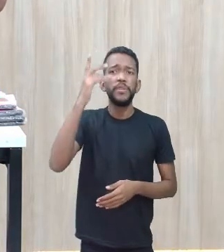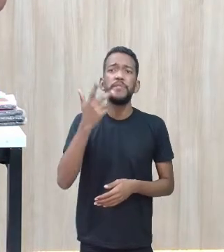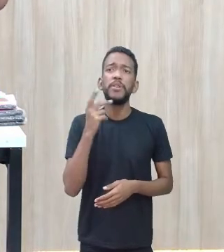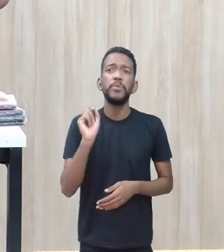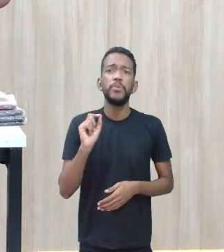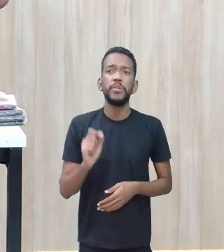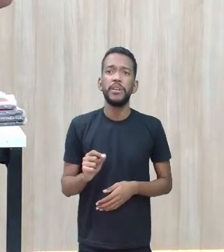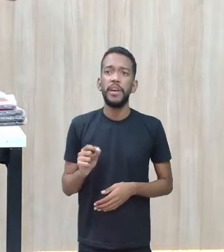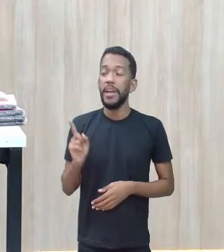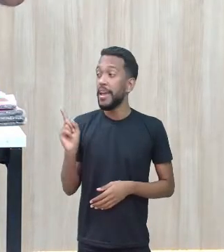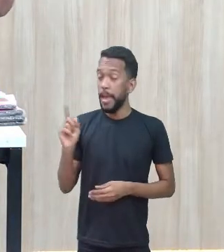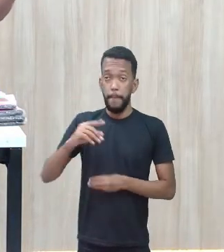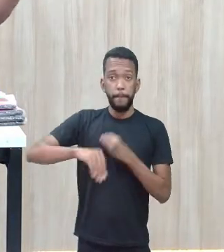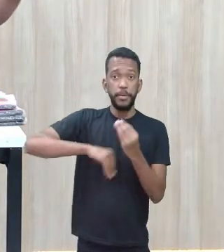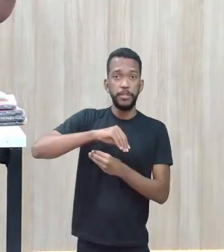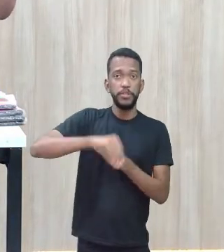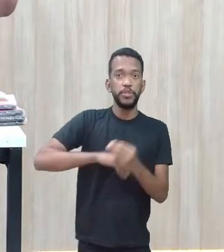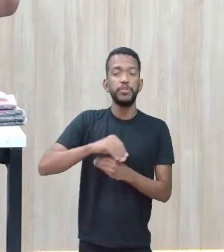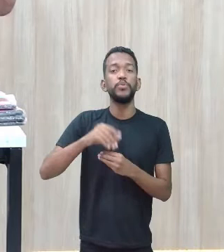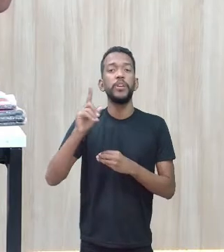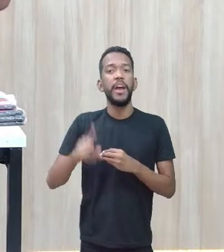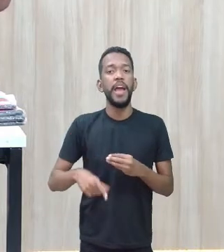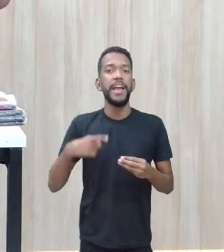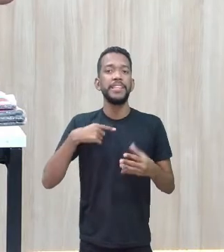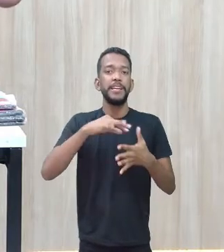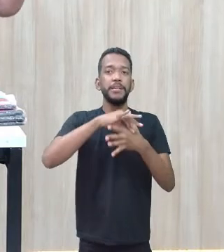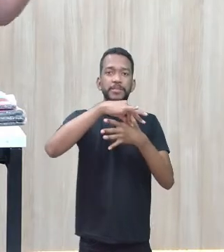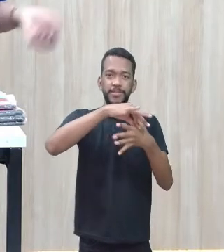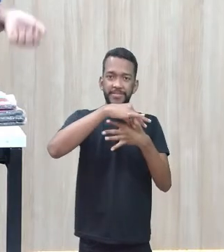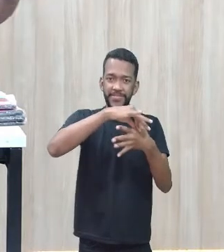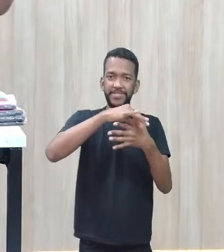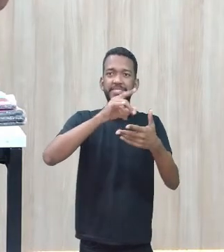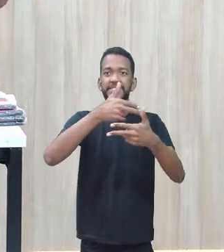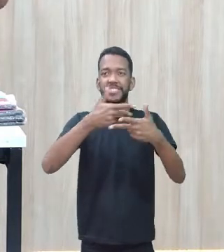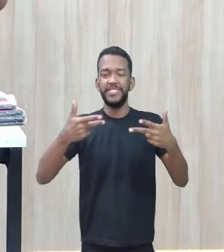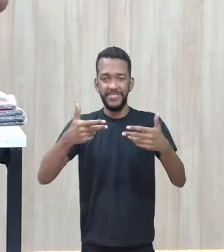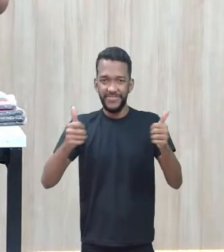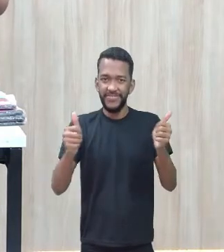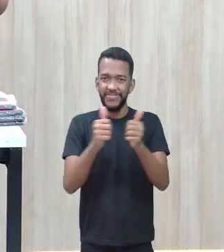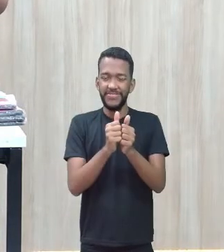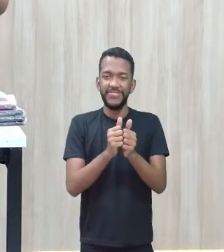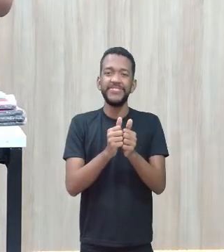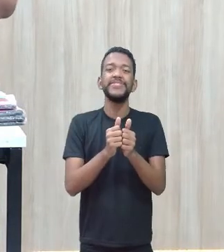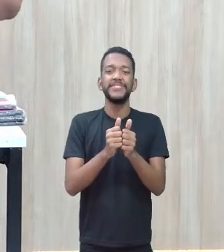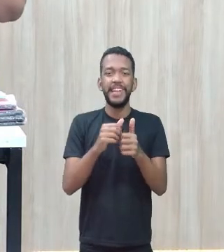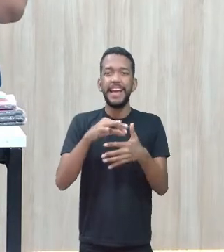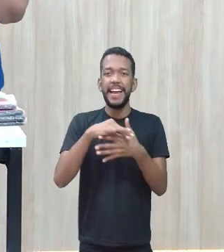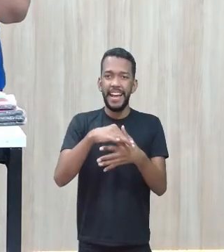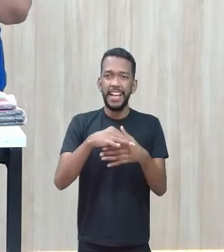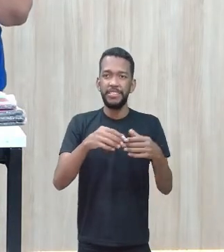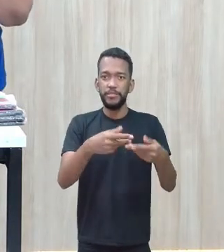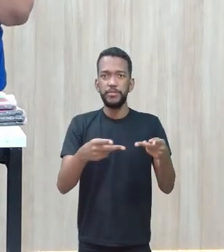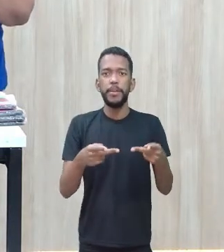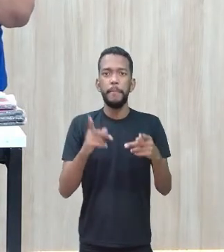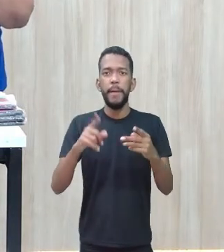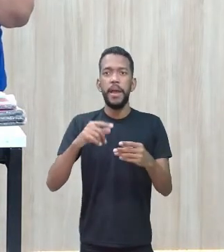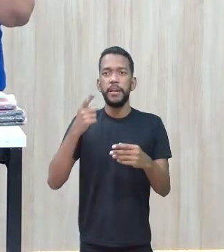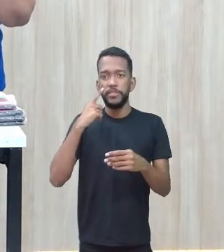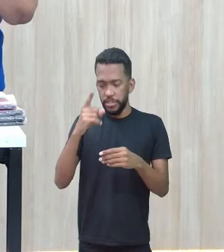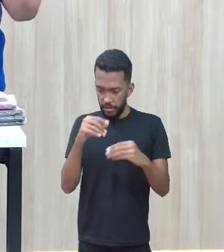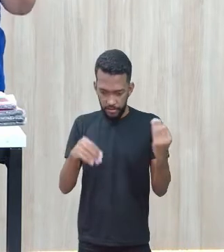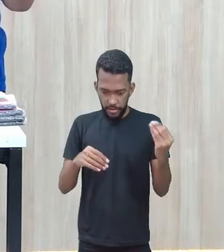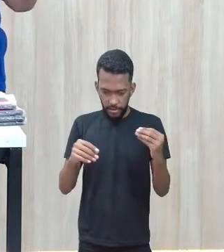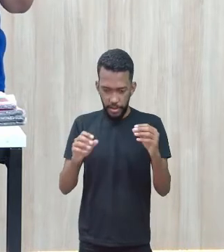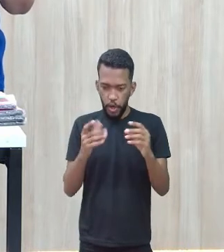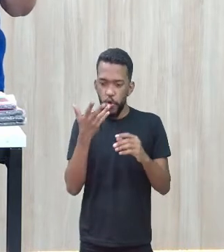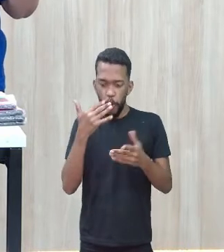que mistura é a carne que vai complementar aí o almoço, o jantar. Outras pessoas acham que só porque esse prato aí